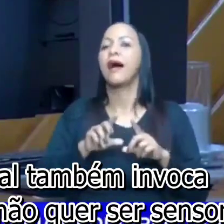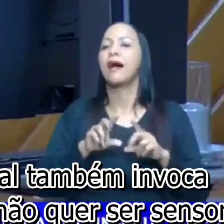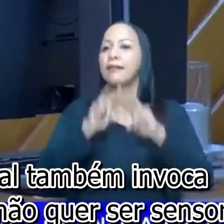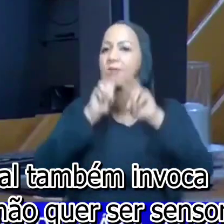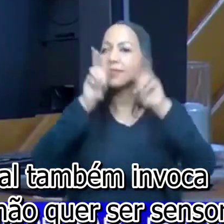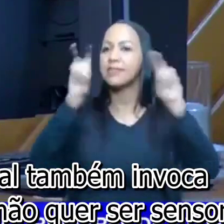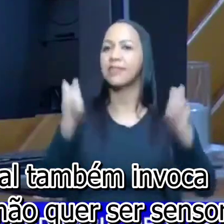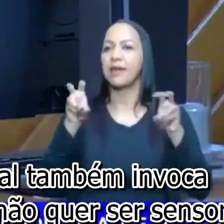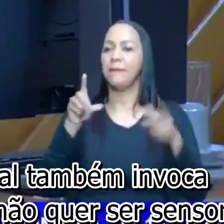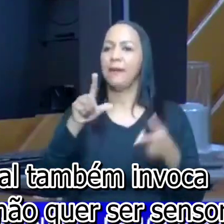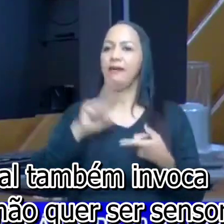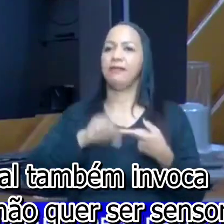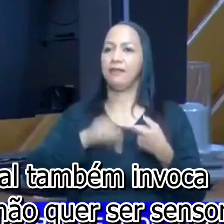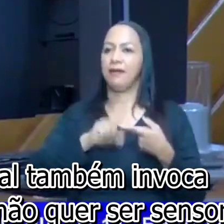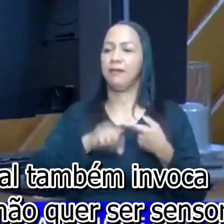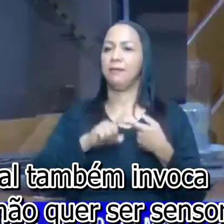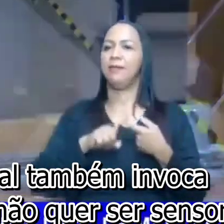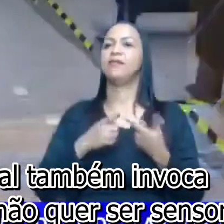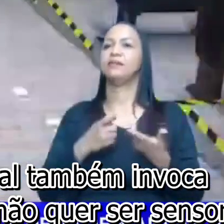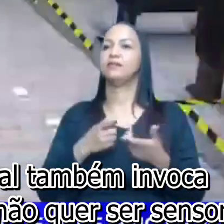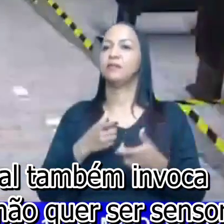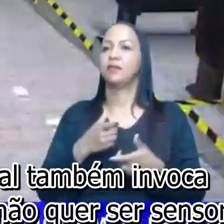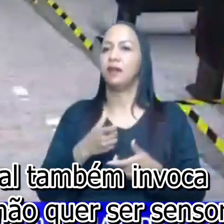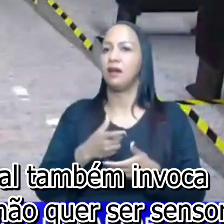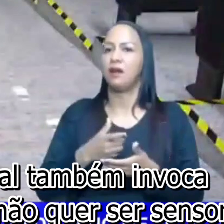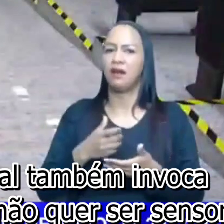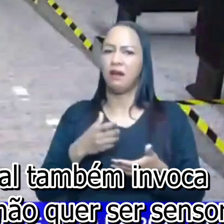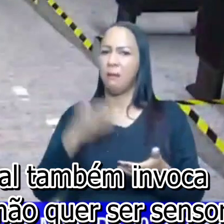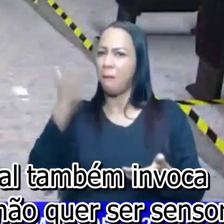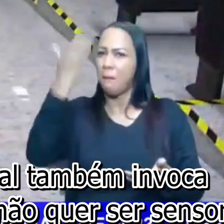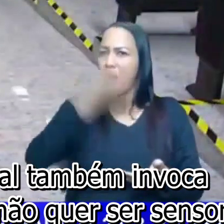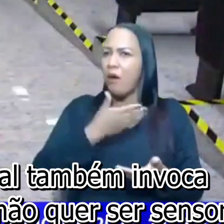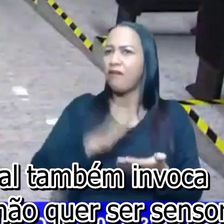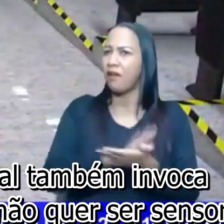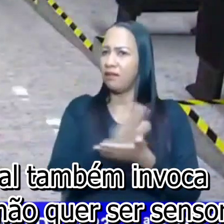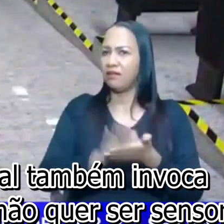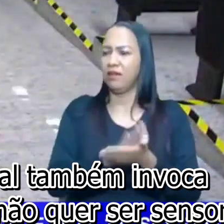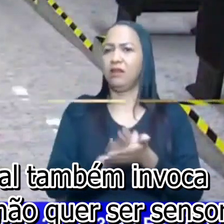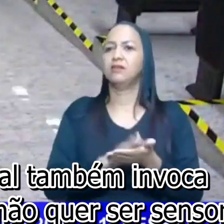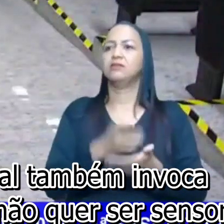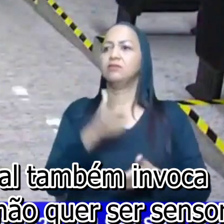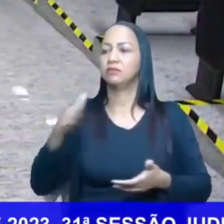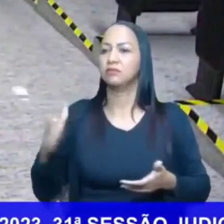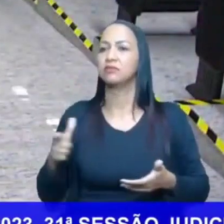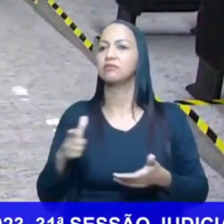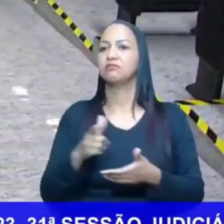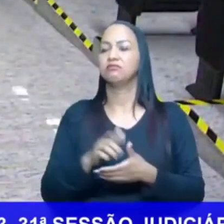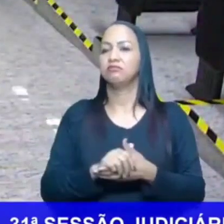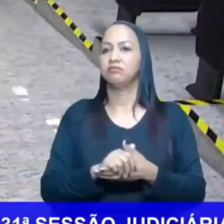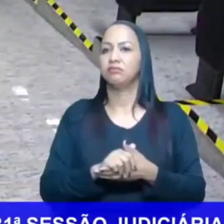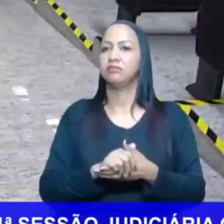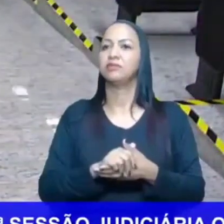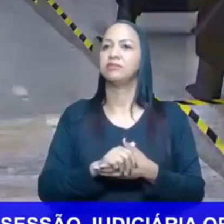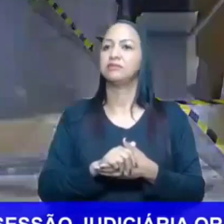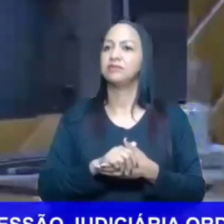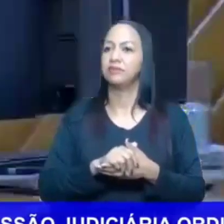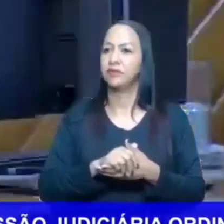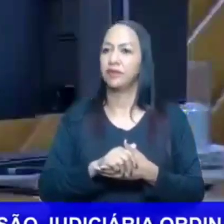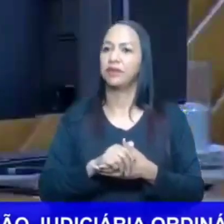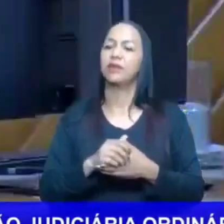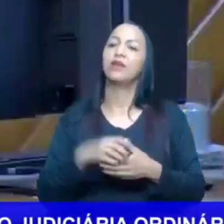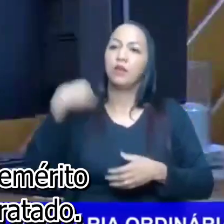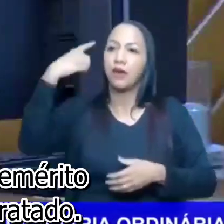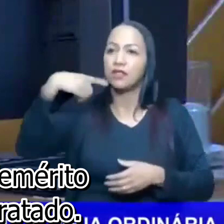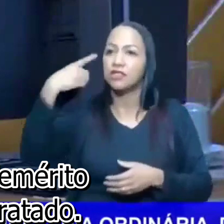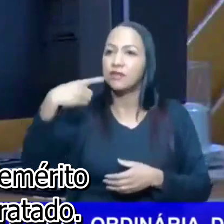Ministério Público Eleitoral também invoca, que é a não comprovação. O Ministério Público, por óbvio, não quer ser censor da atividade